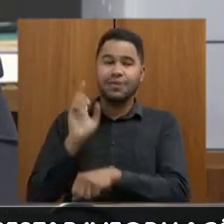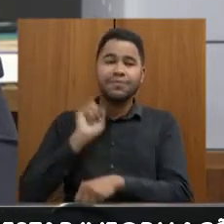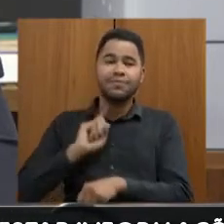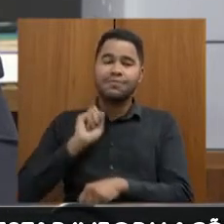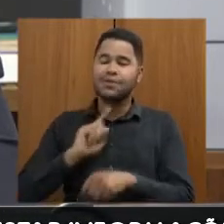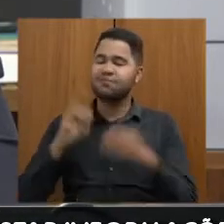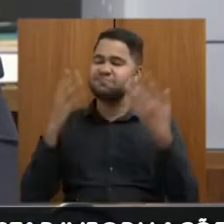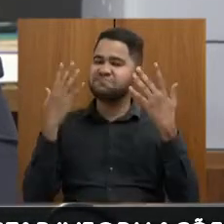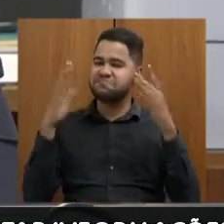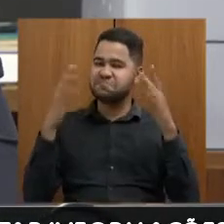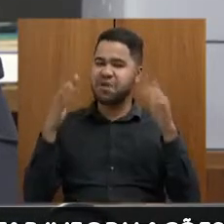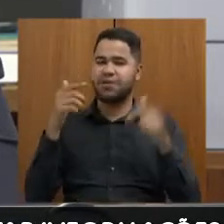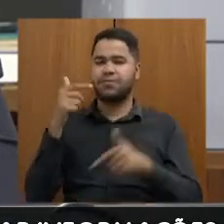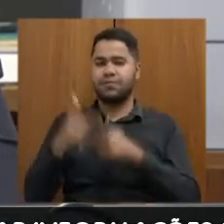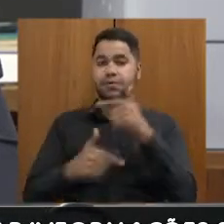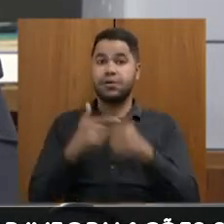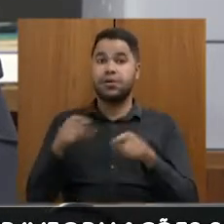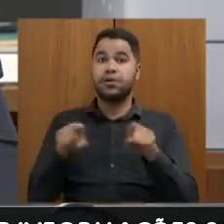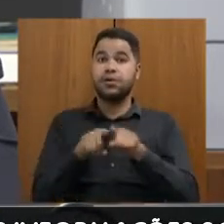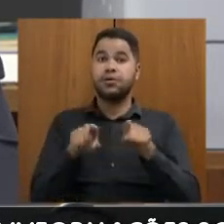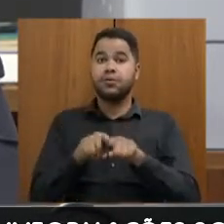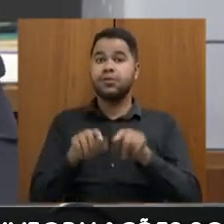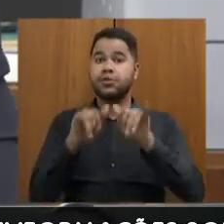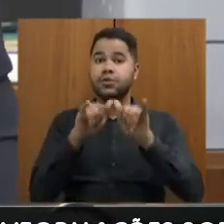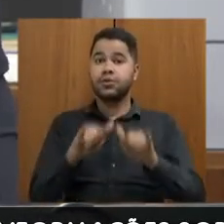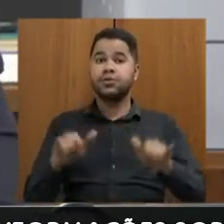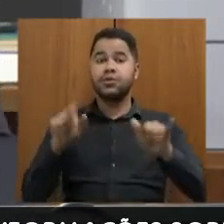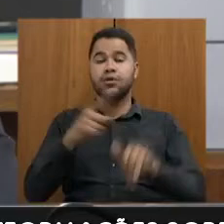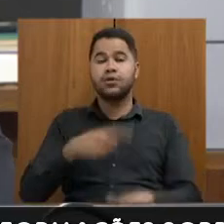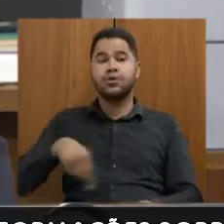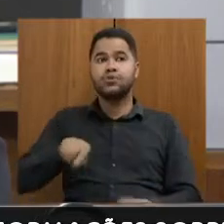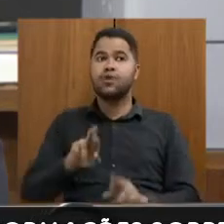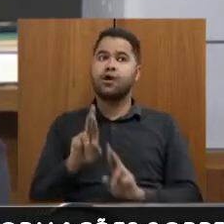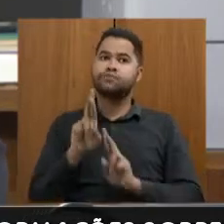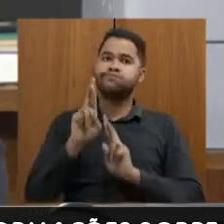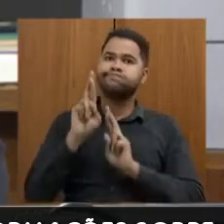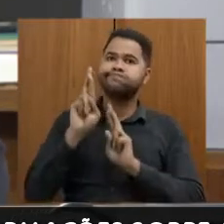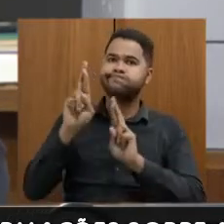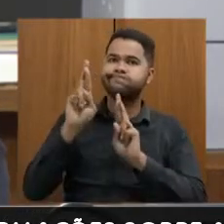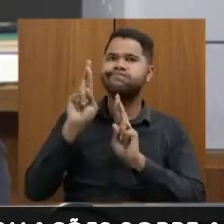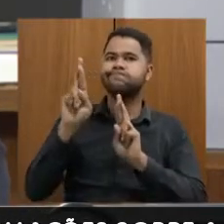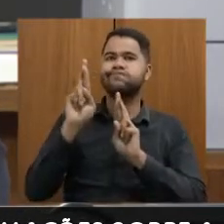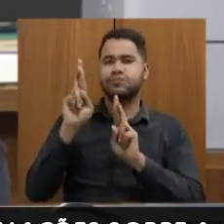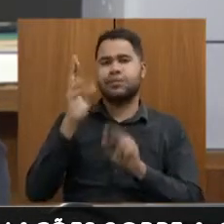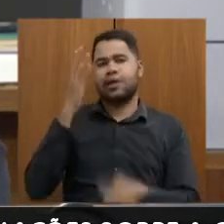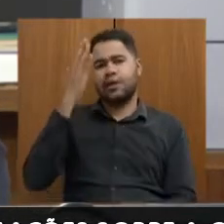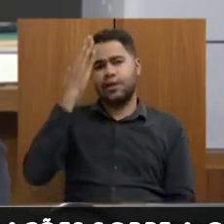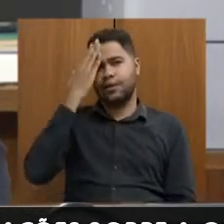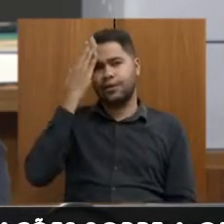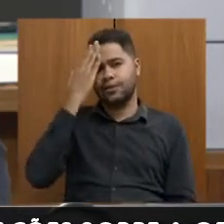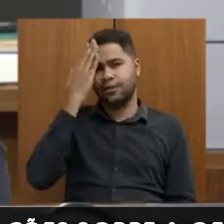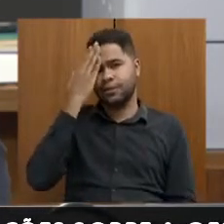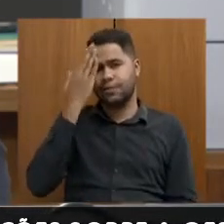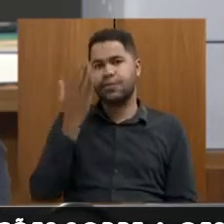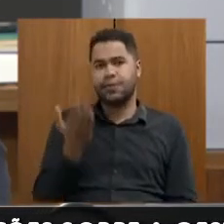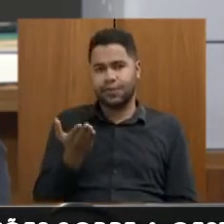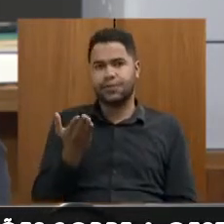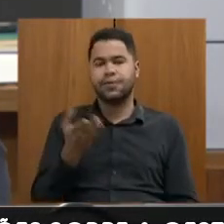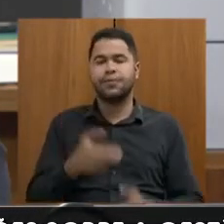e dizer também que nós estamos muito esperançosos e nós sabemos que